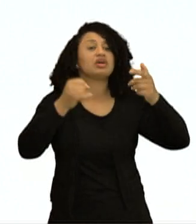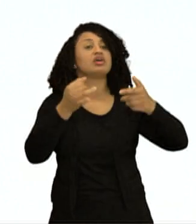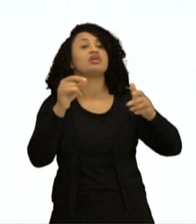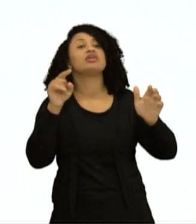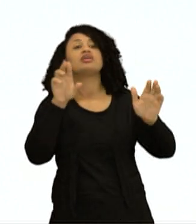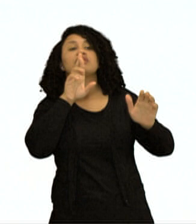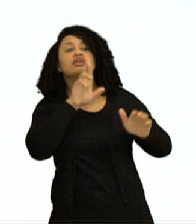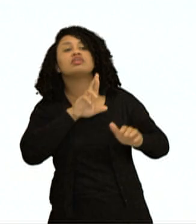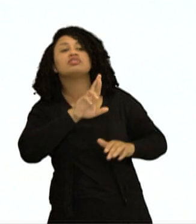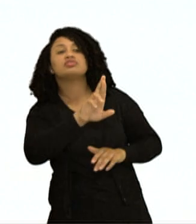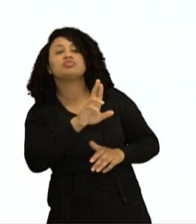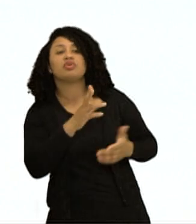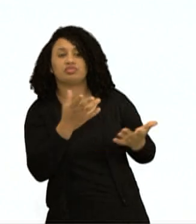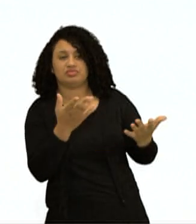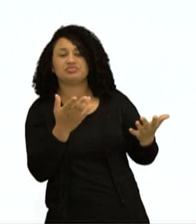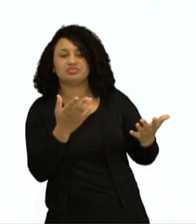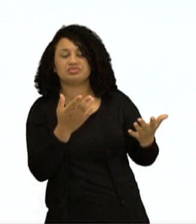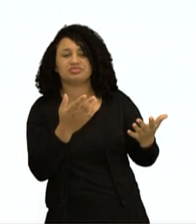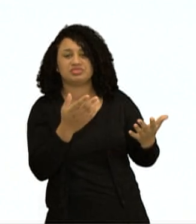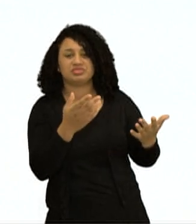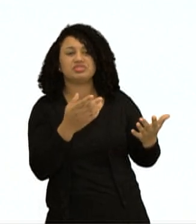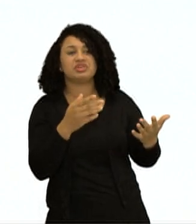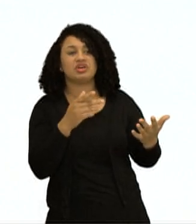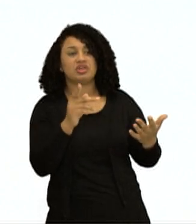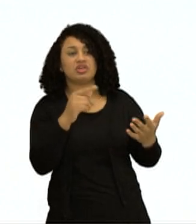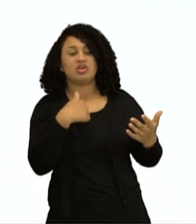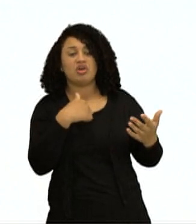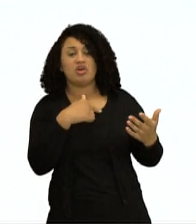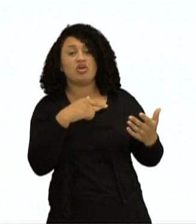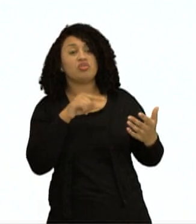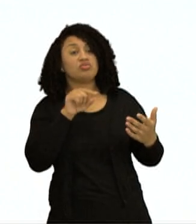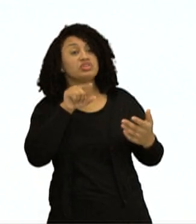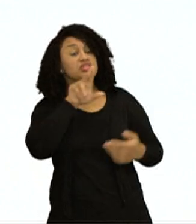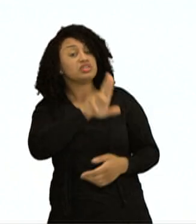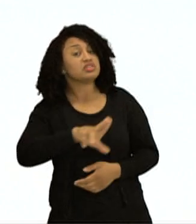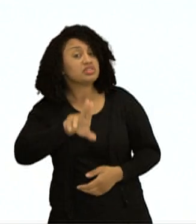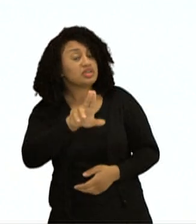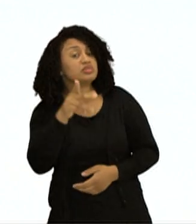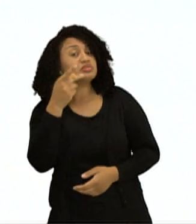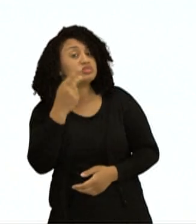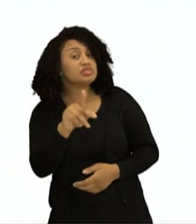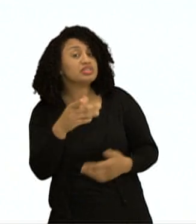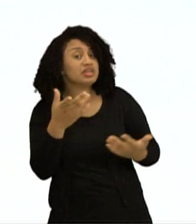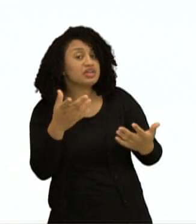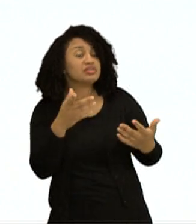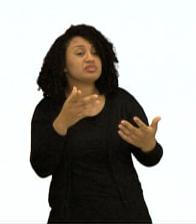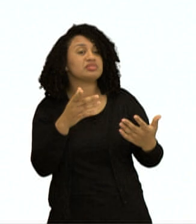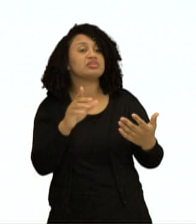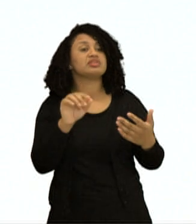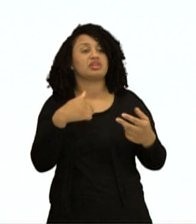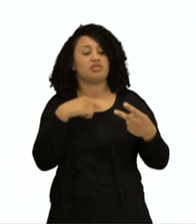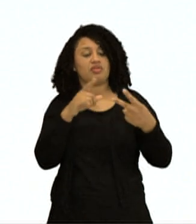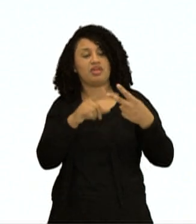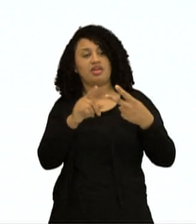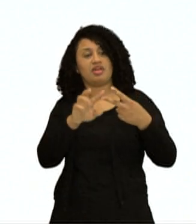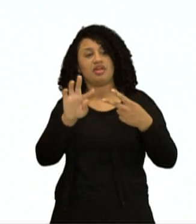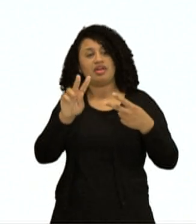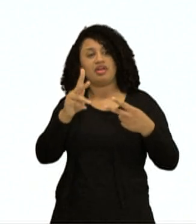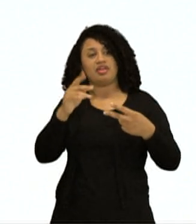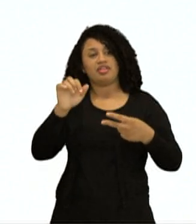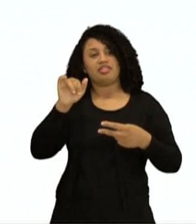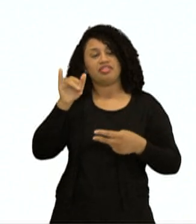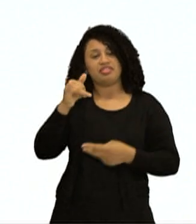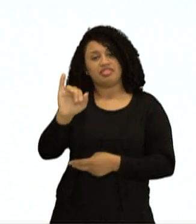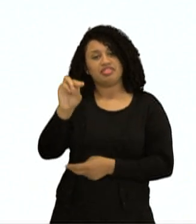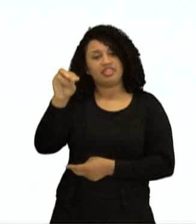are wearing them. Olha lá, e você está usando eles. Then. Não posso usar